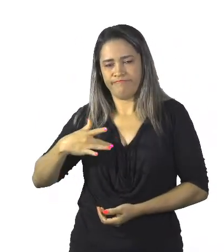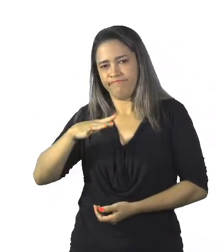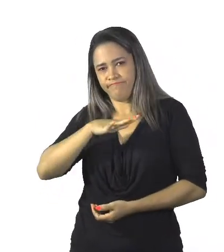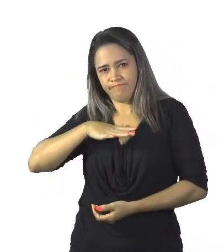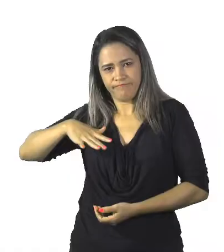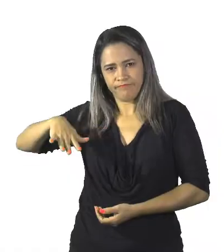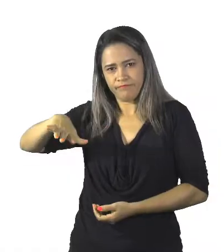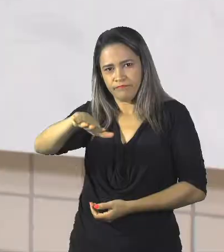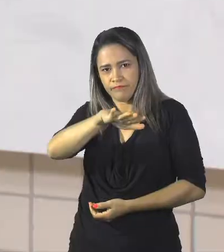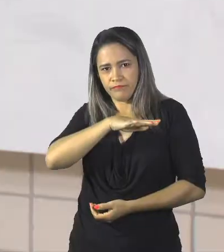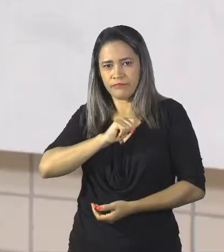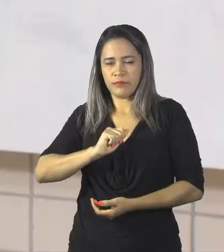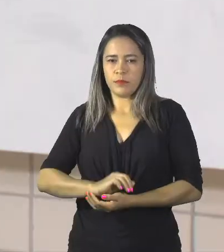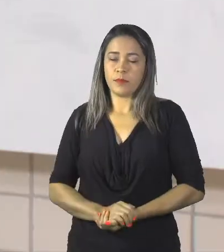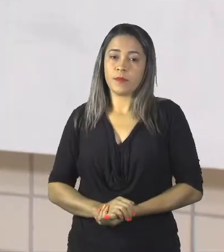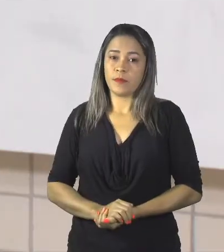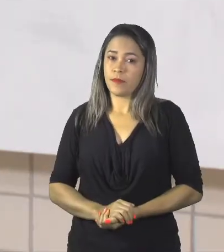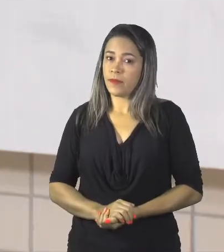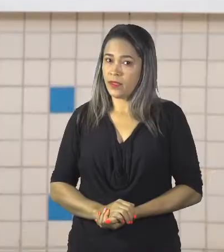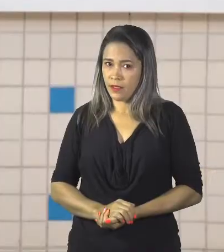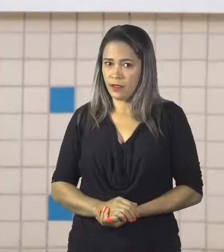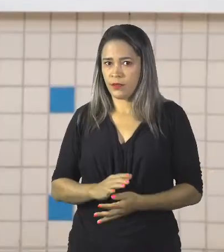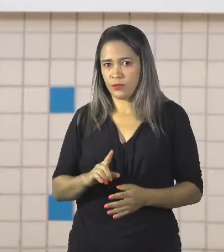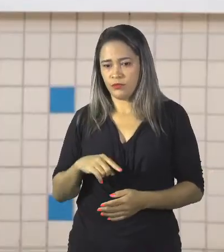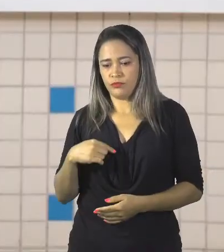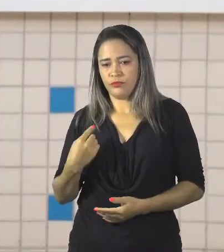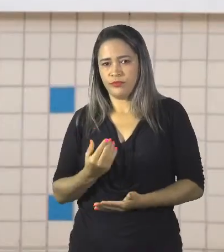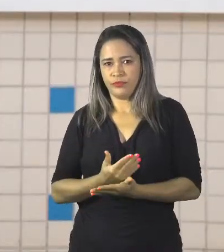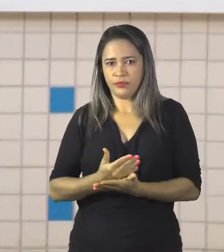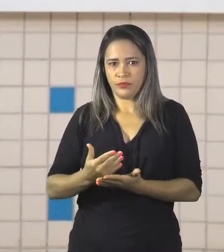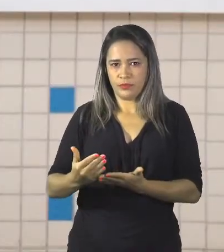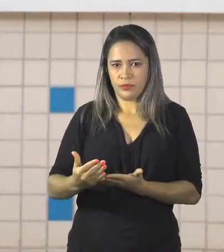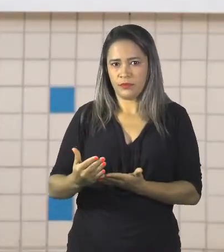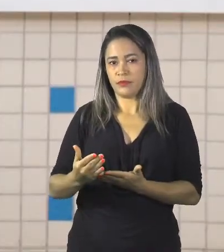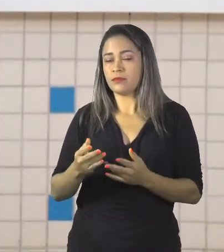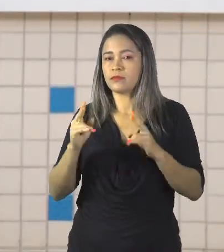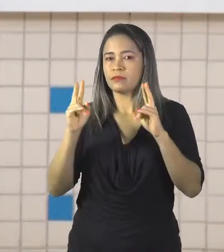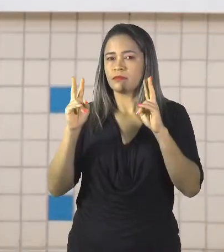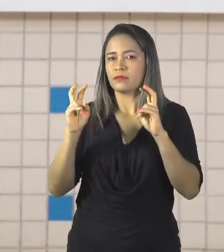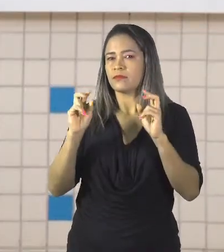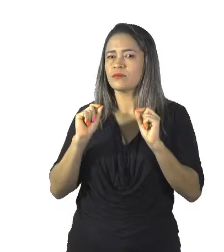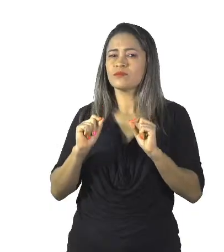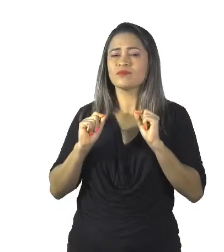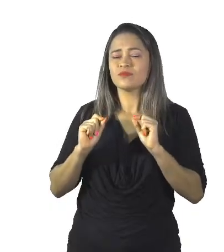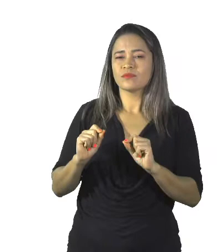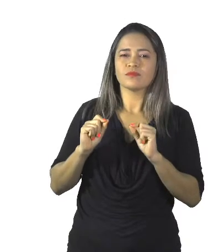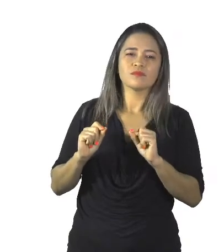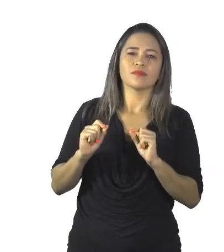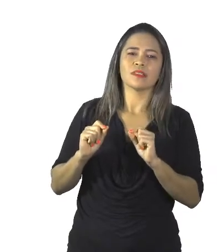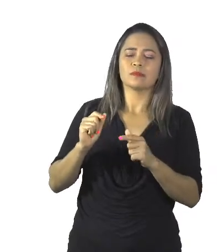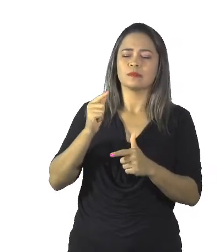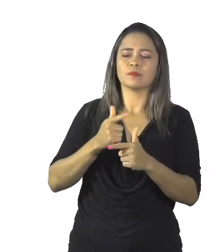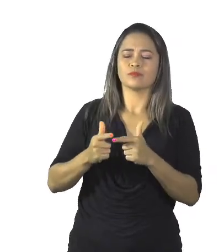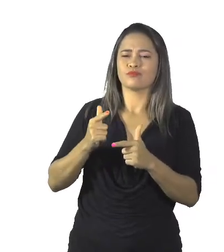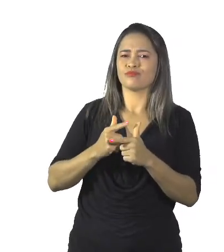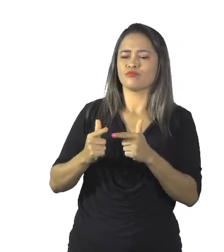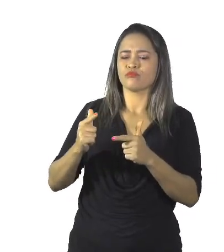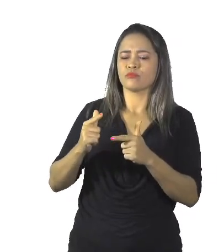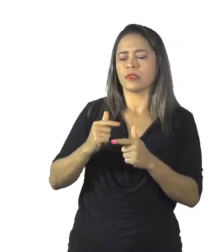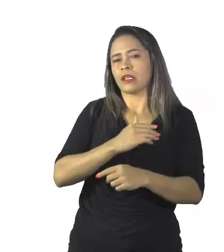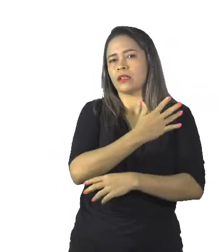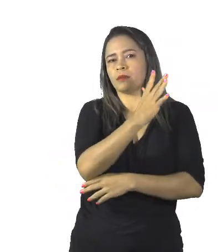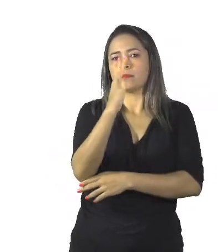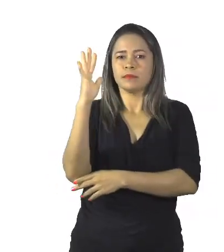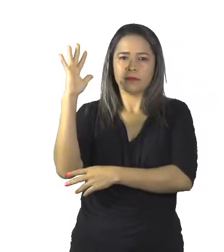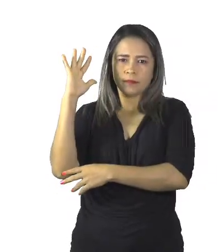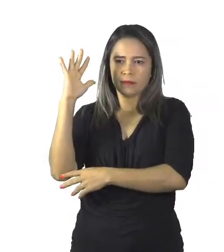geral. Nós vamos começar falando agora sobre o que é problemas ambientais,